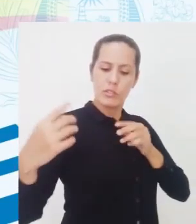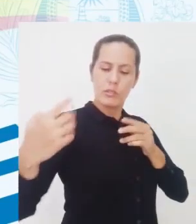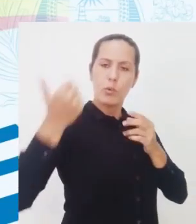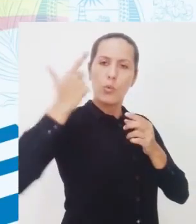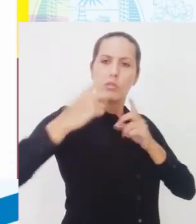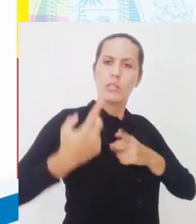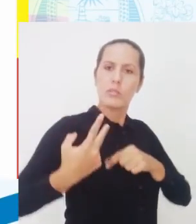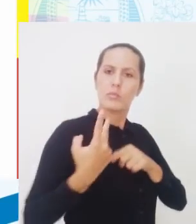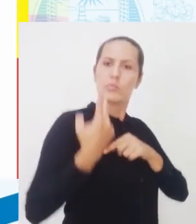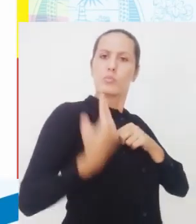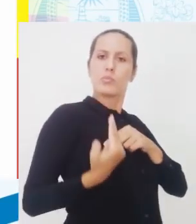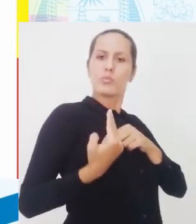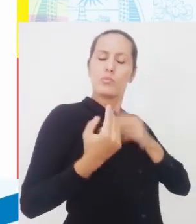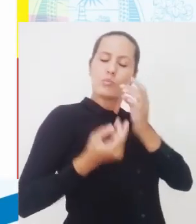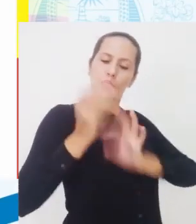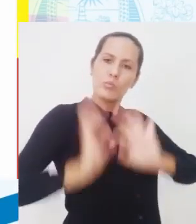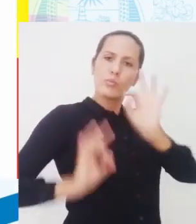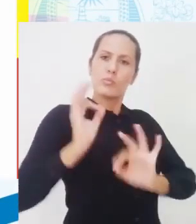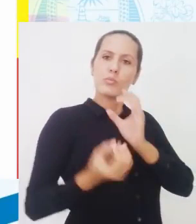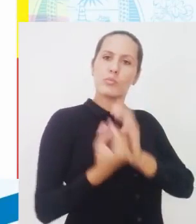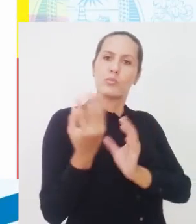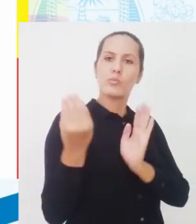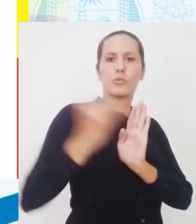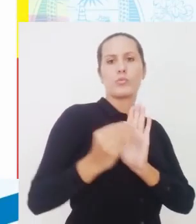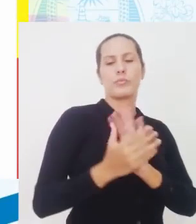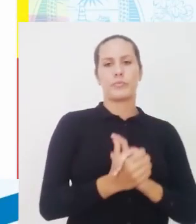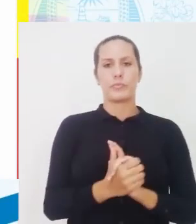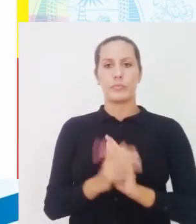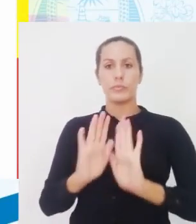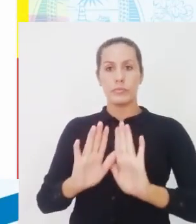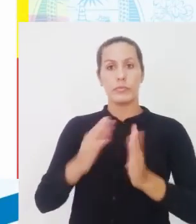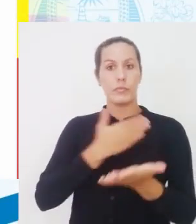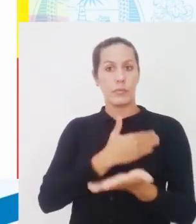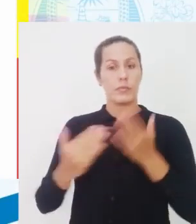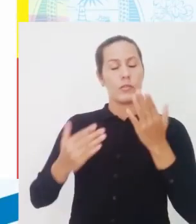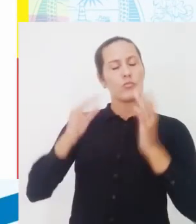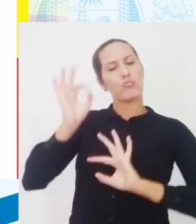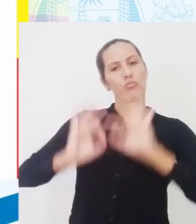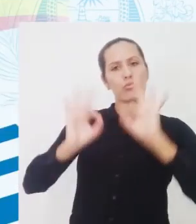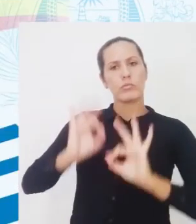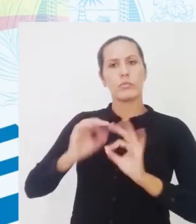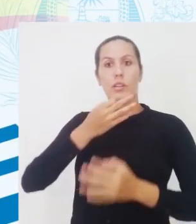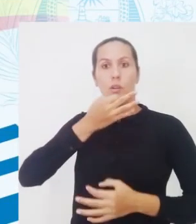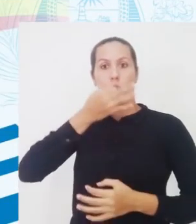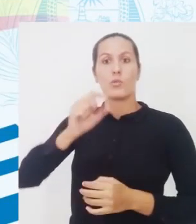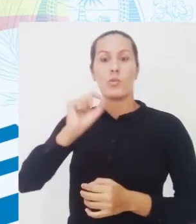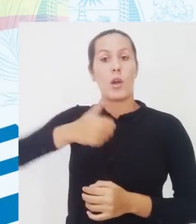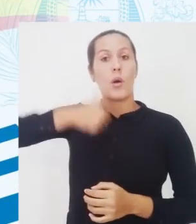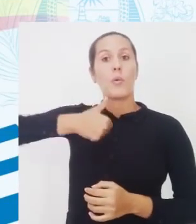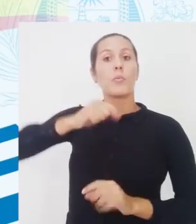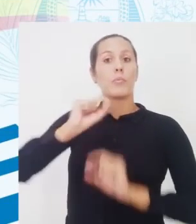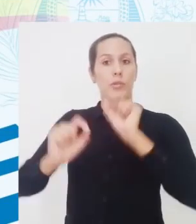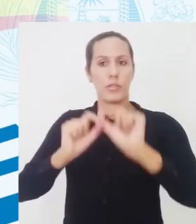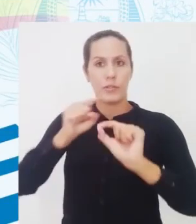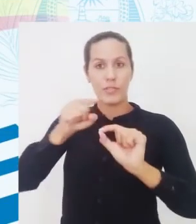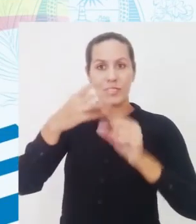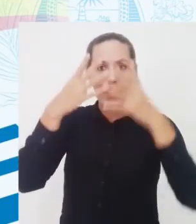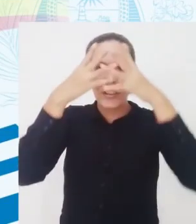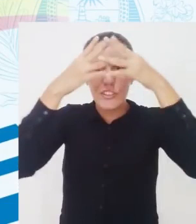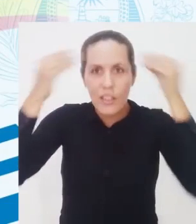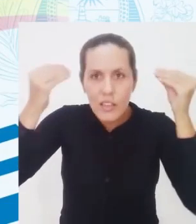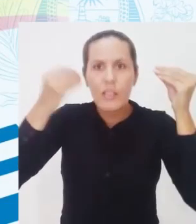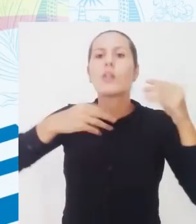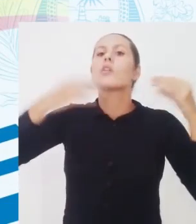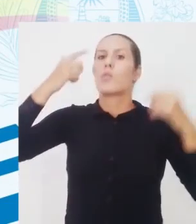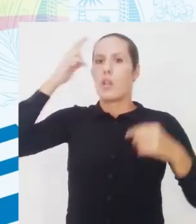funciona assim. Tente convencer sem ofender o que o outro pensa. Quem sabe, inclusive, você também não